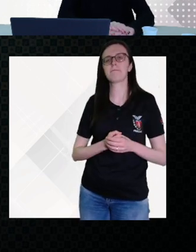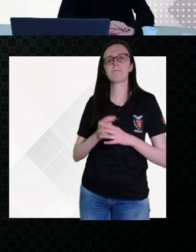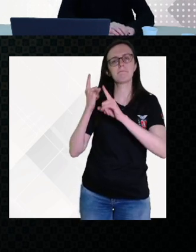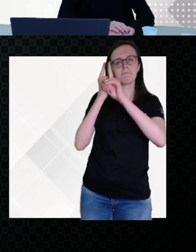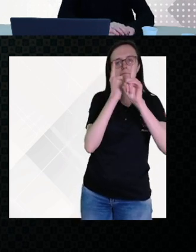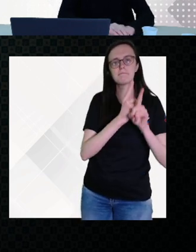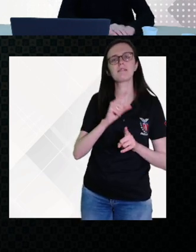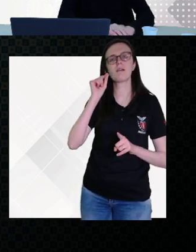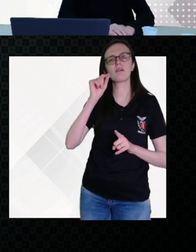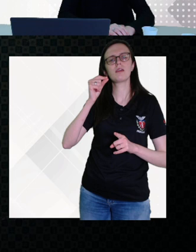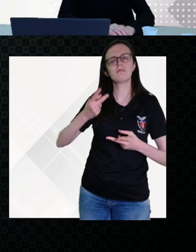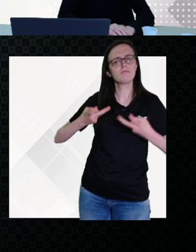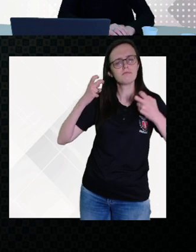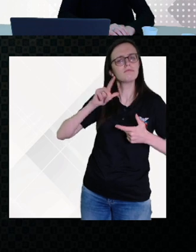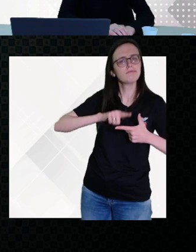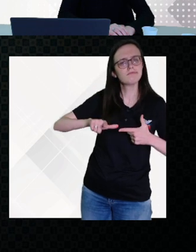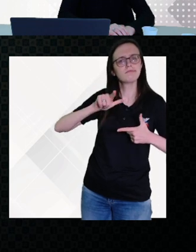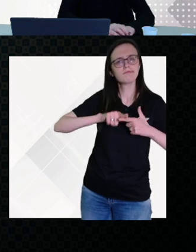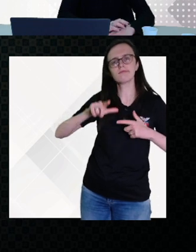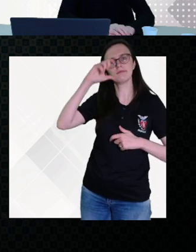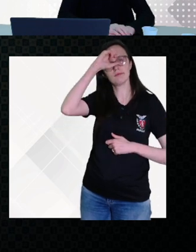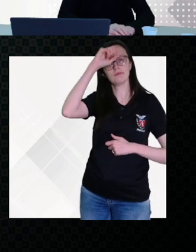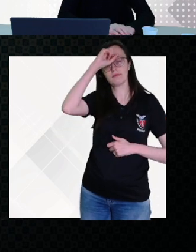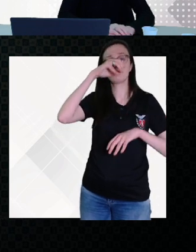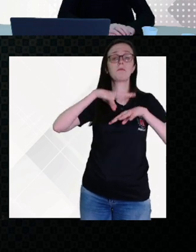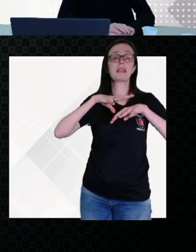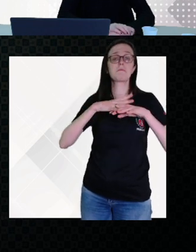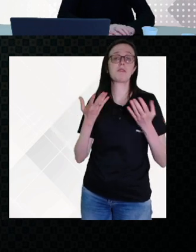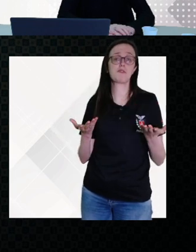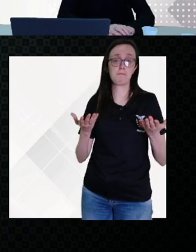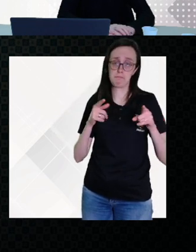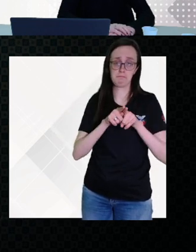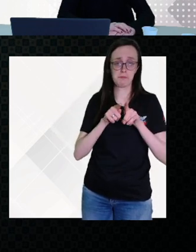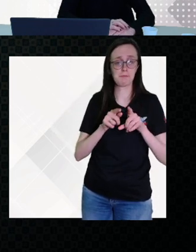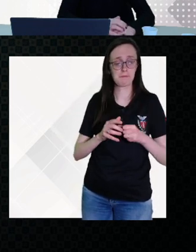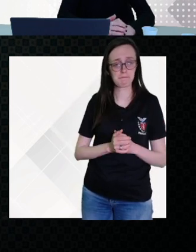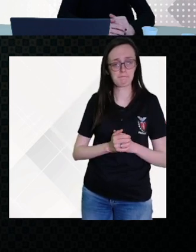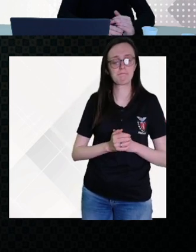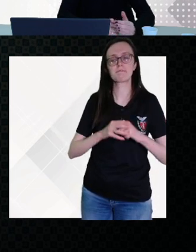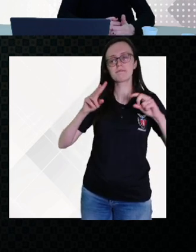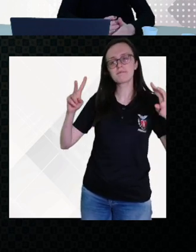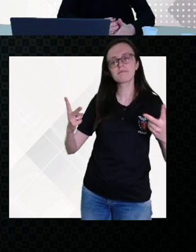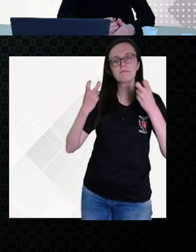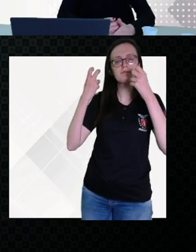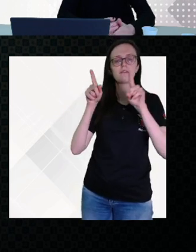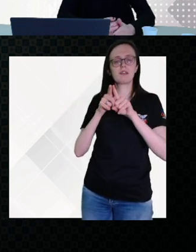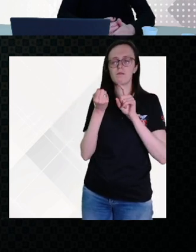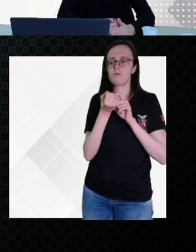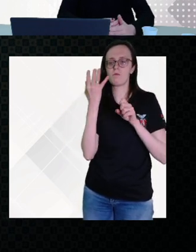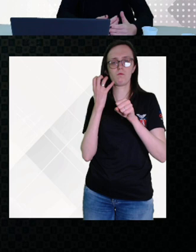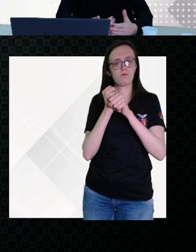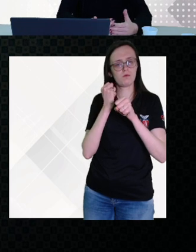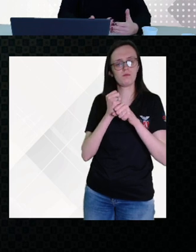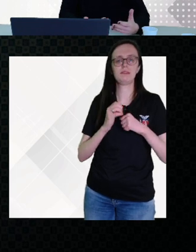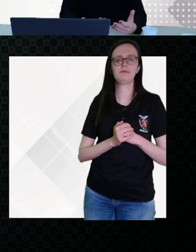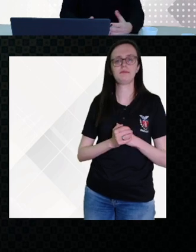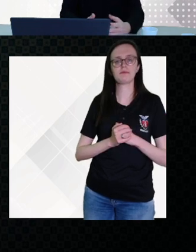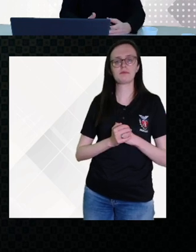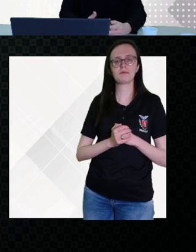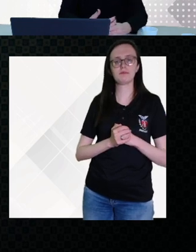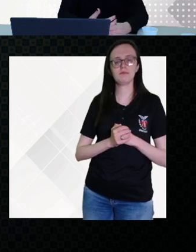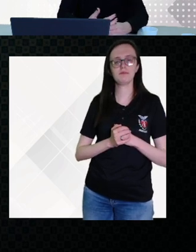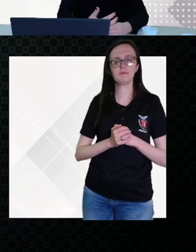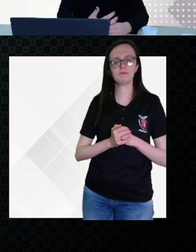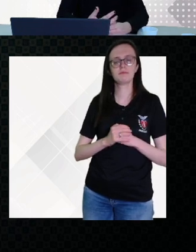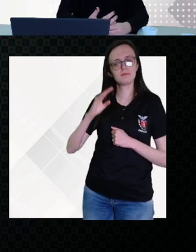identifica-se uma alta prevalência de problemas de aprendizagem na matemática também. Então, ao reconhecer e contar números,